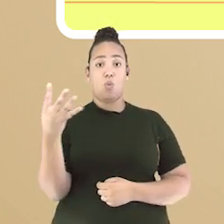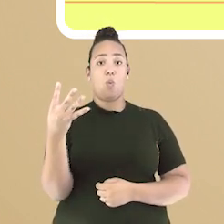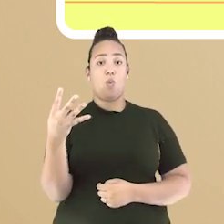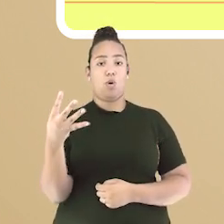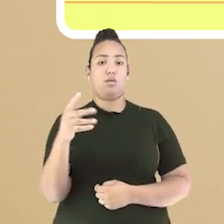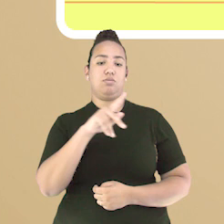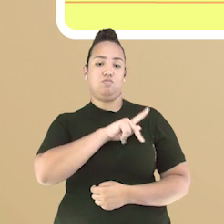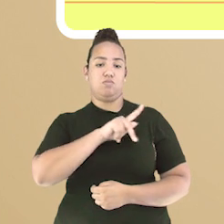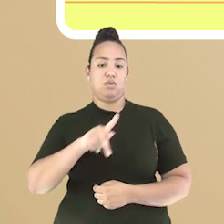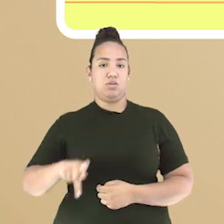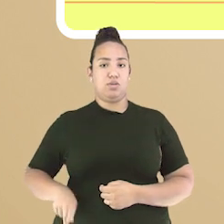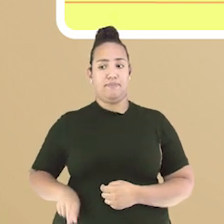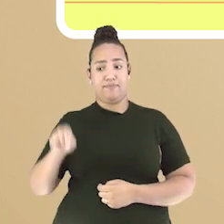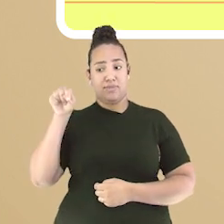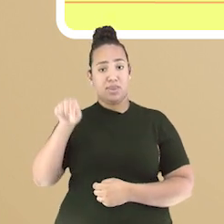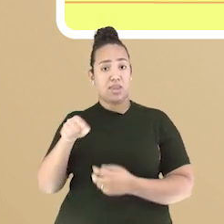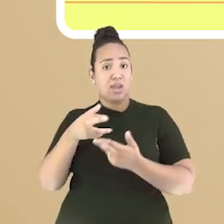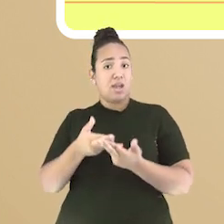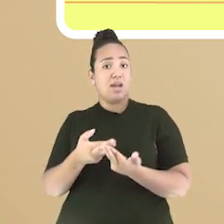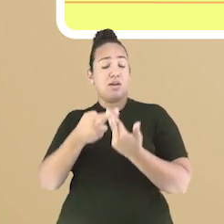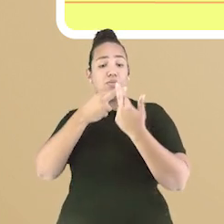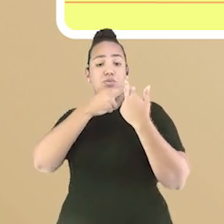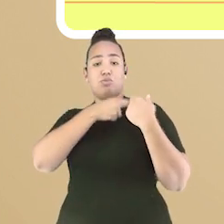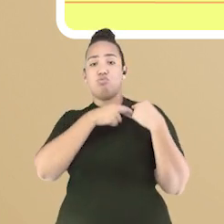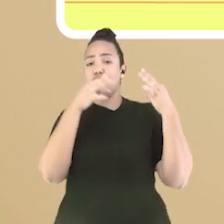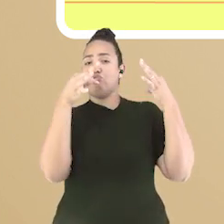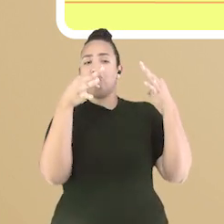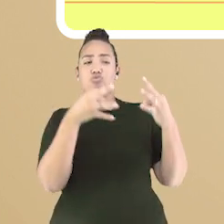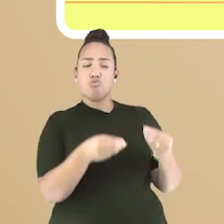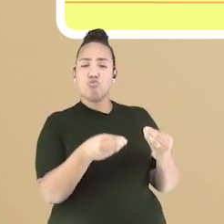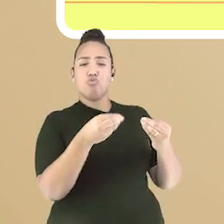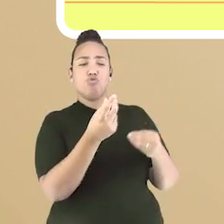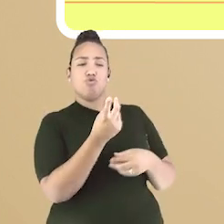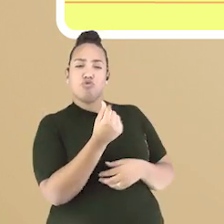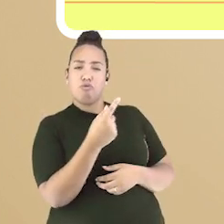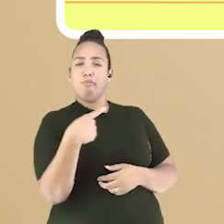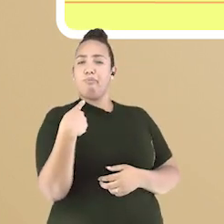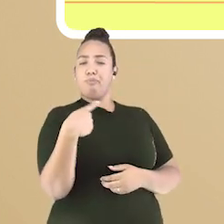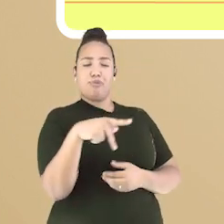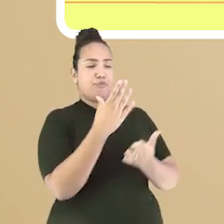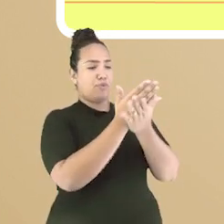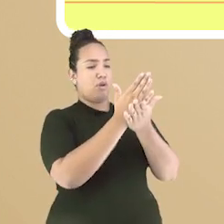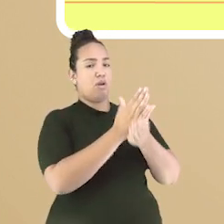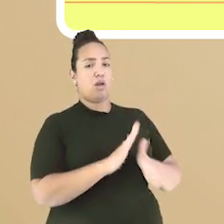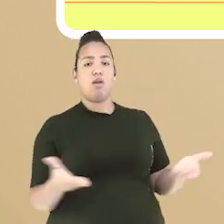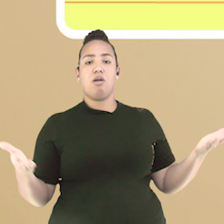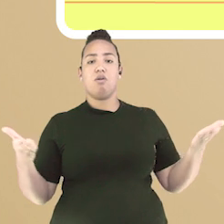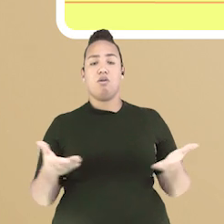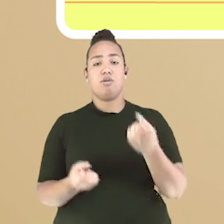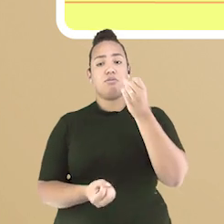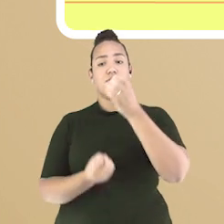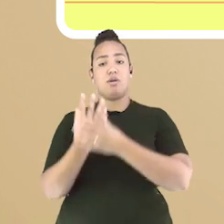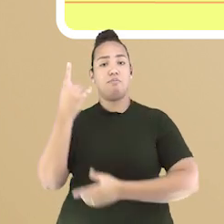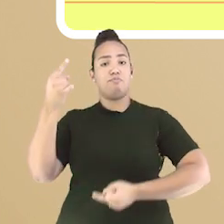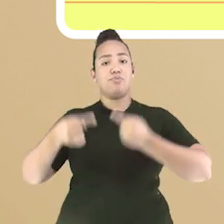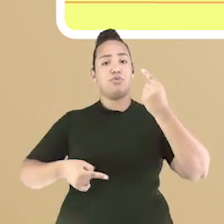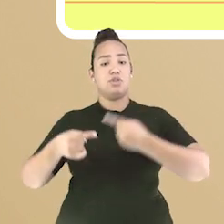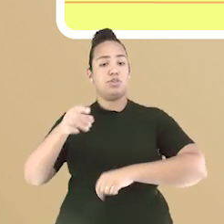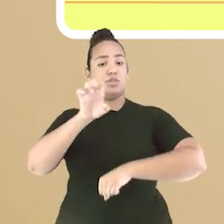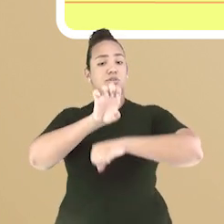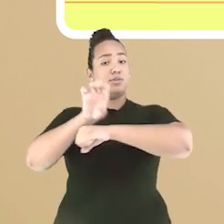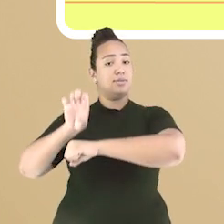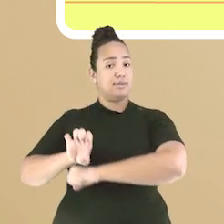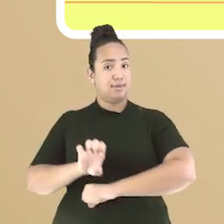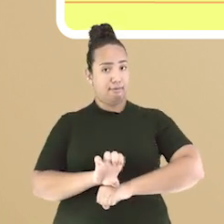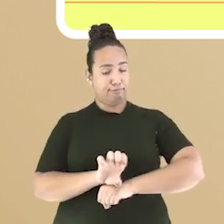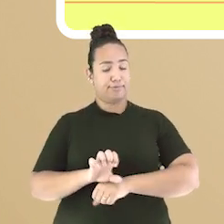vai ser o responsável por acabar com todas as contas públicas que o país tinha e criar a política dos estados, que era como ele